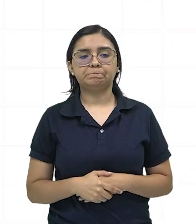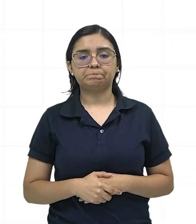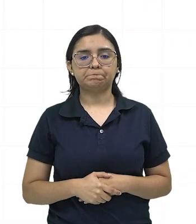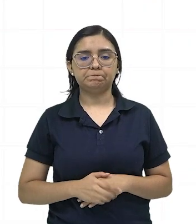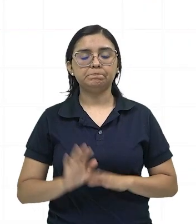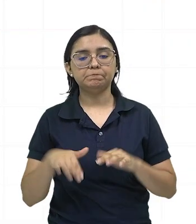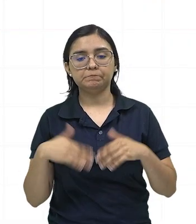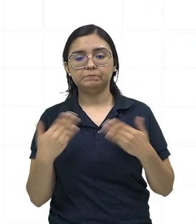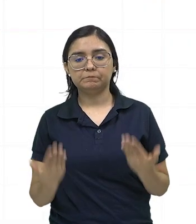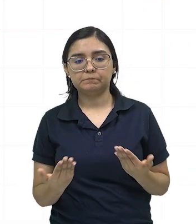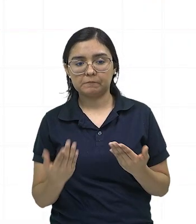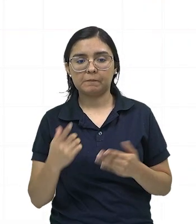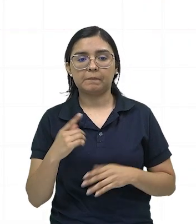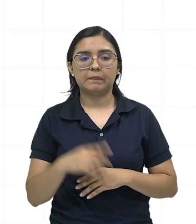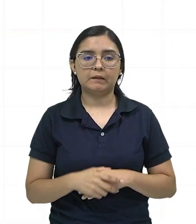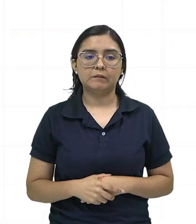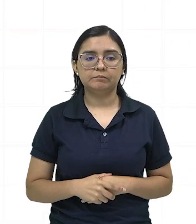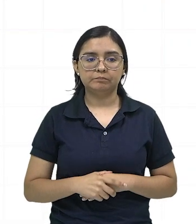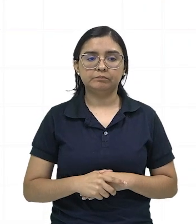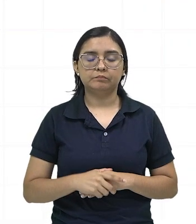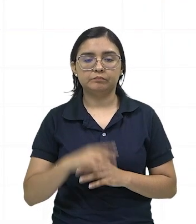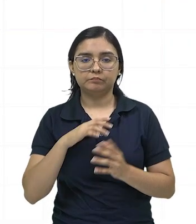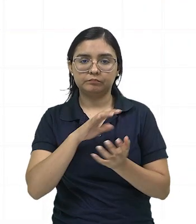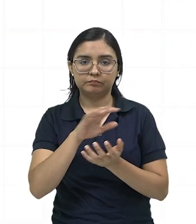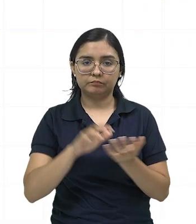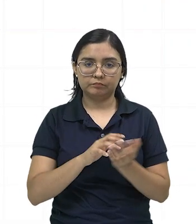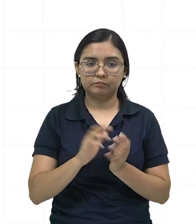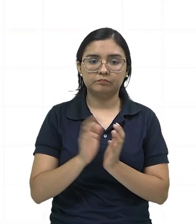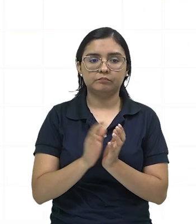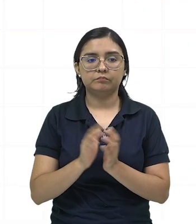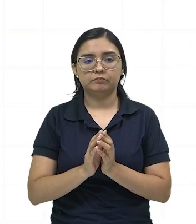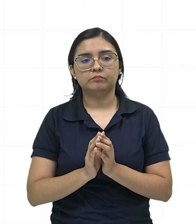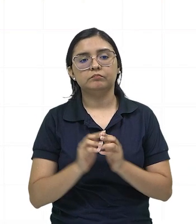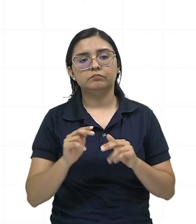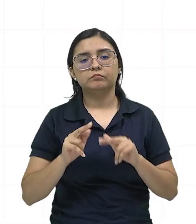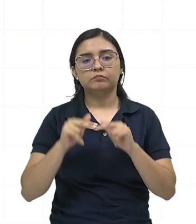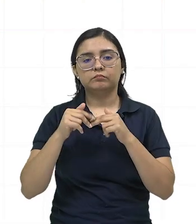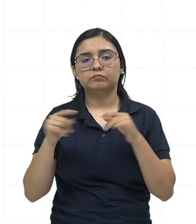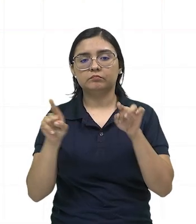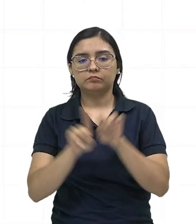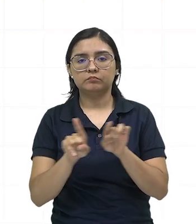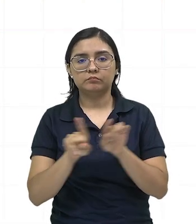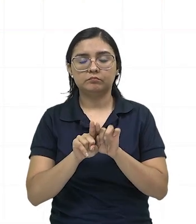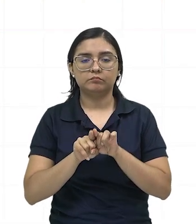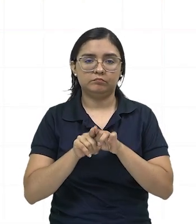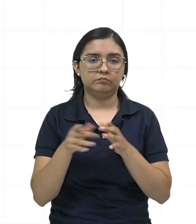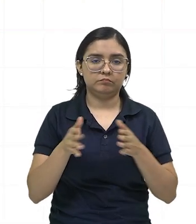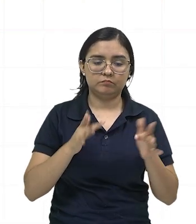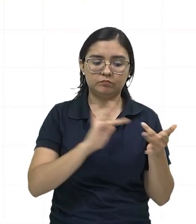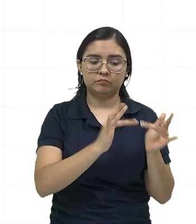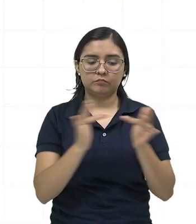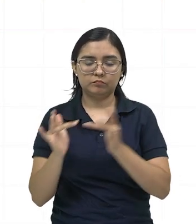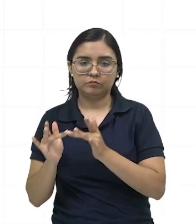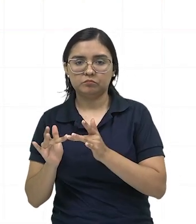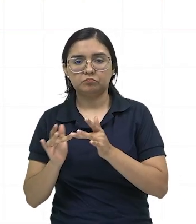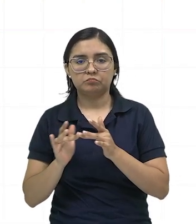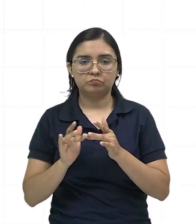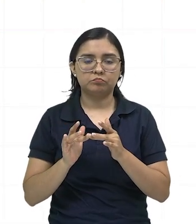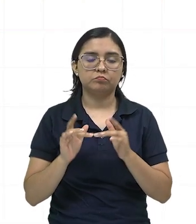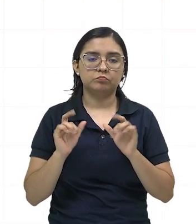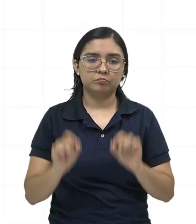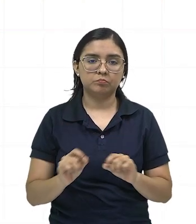Insurreição pernambucana, causas e contexto. Quando nós falamos em causas, nós estamos falando dos motivos